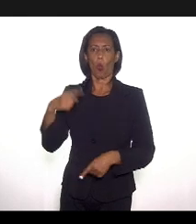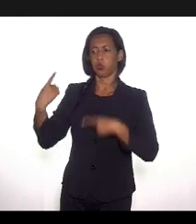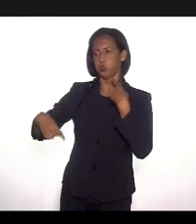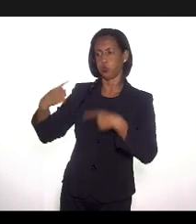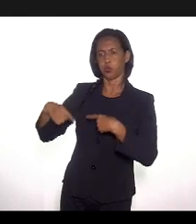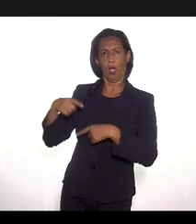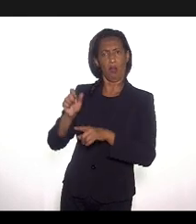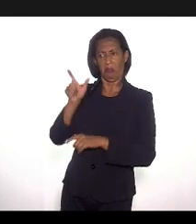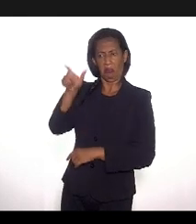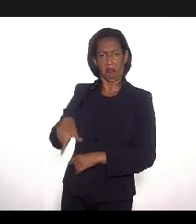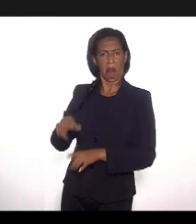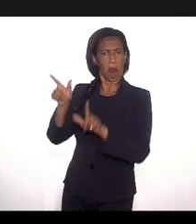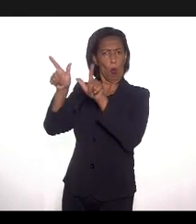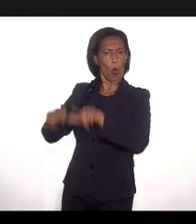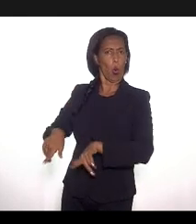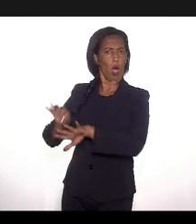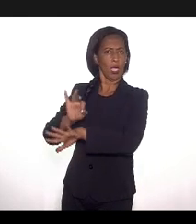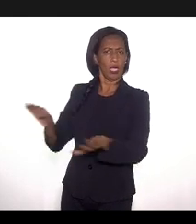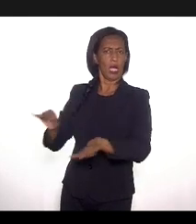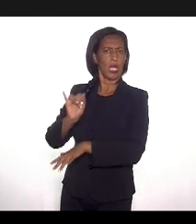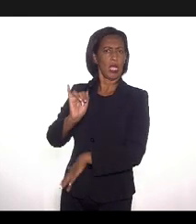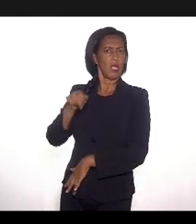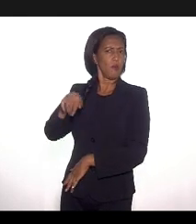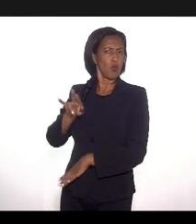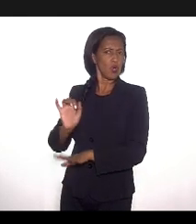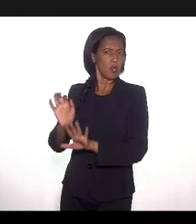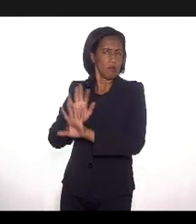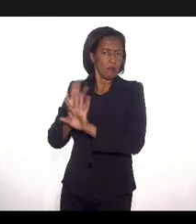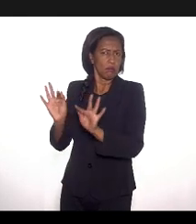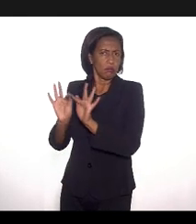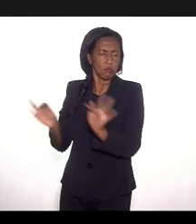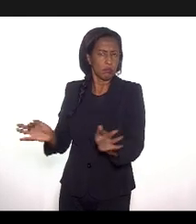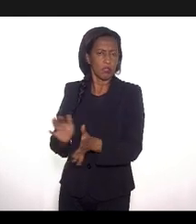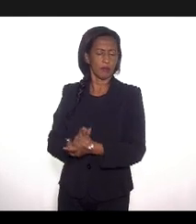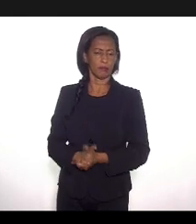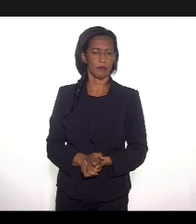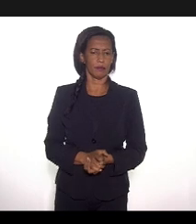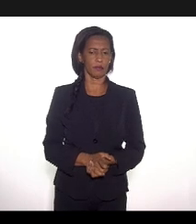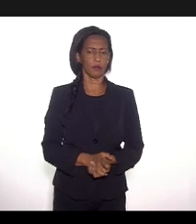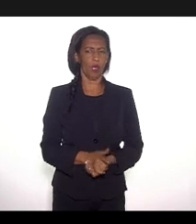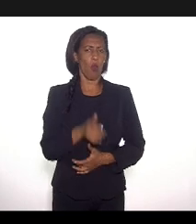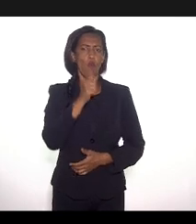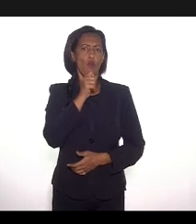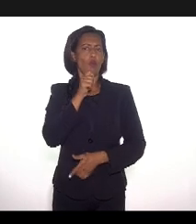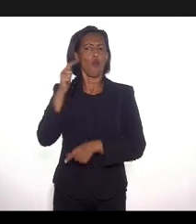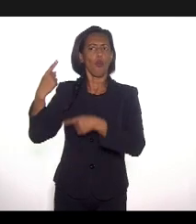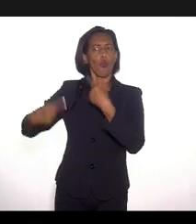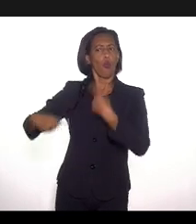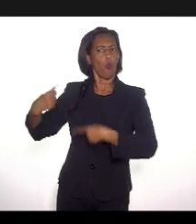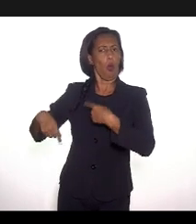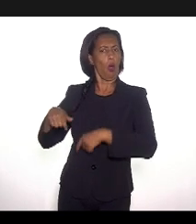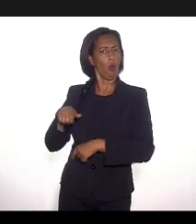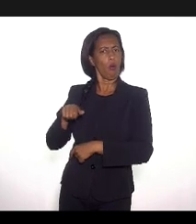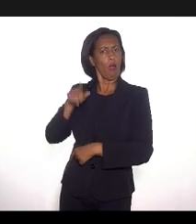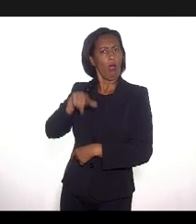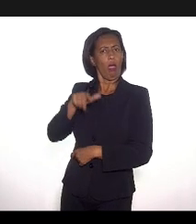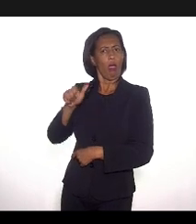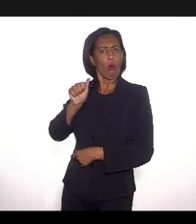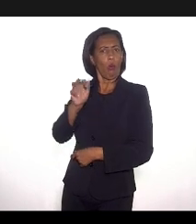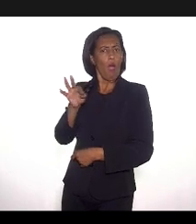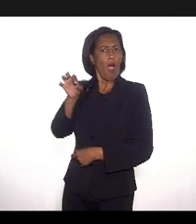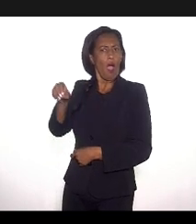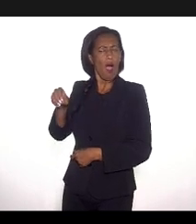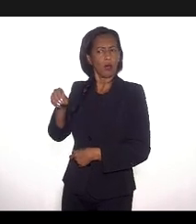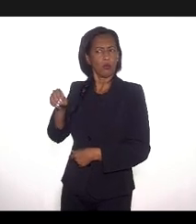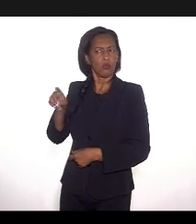você é imune. Né? Ah, entendi. Não. É não tributável. É um ato, no meu